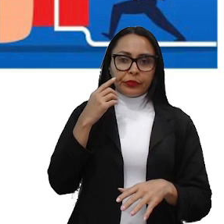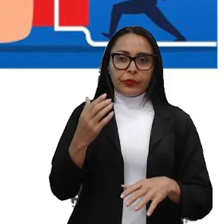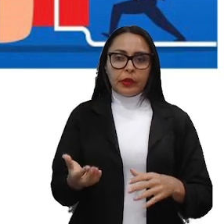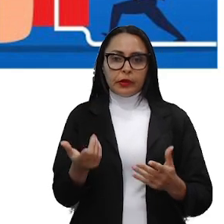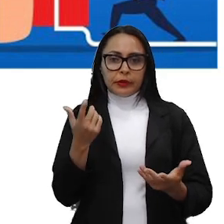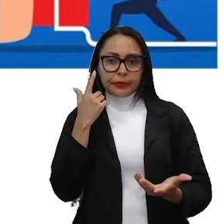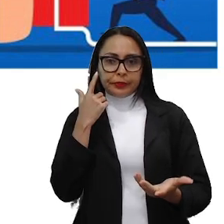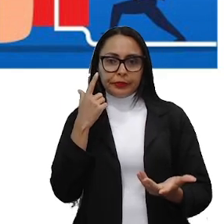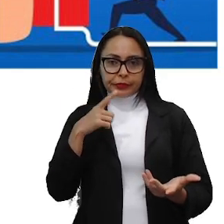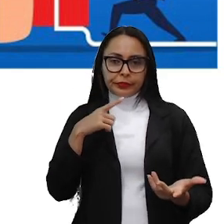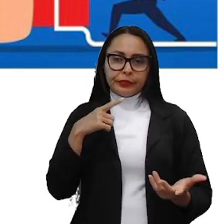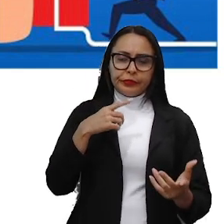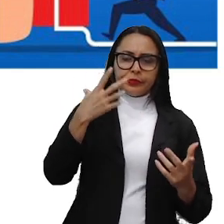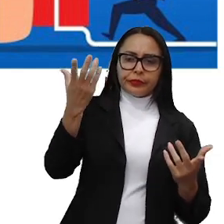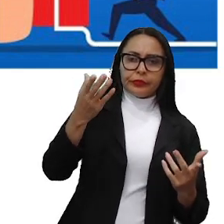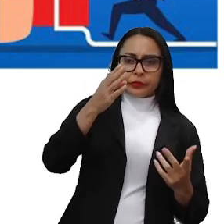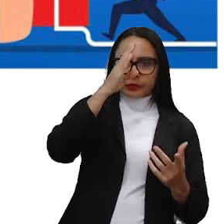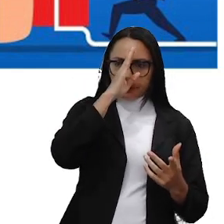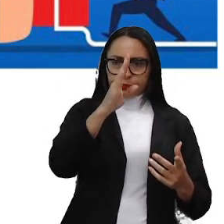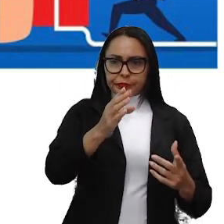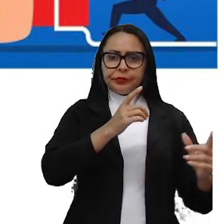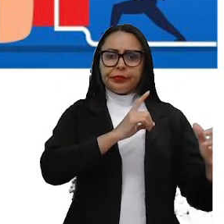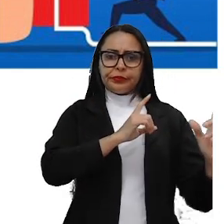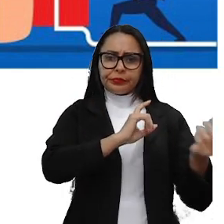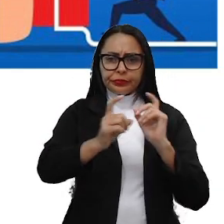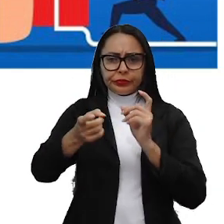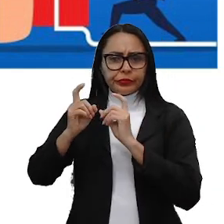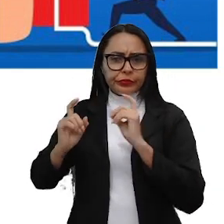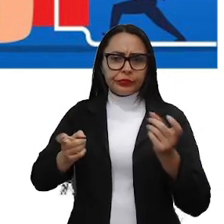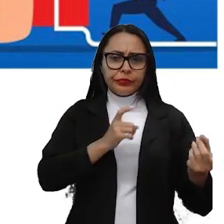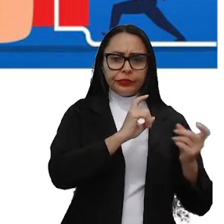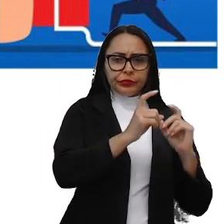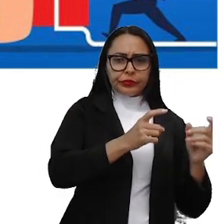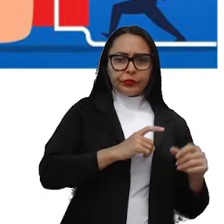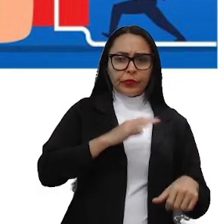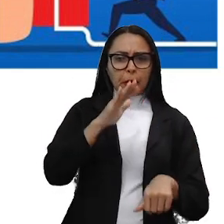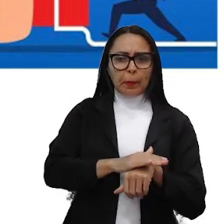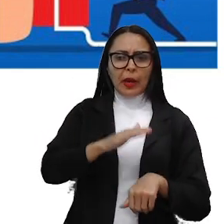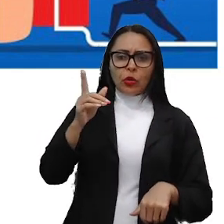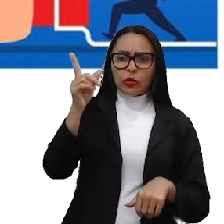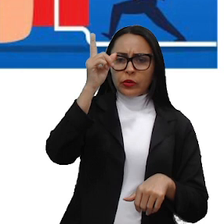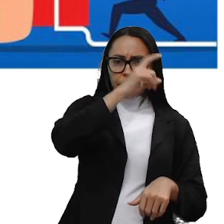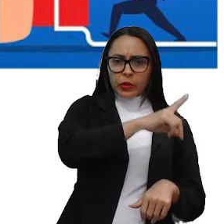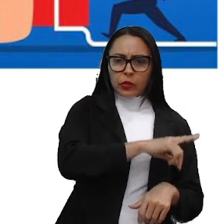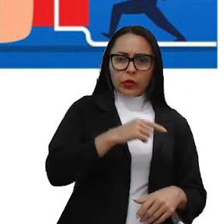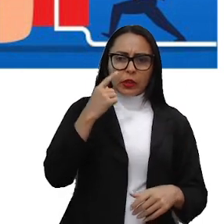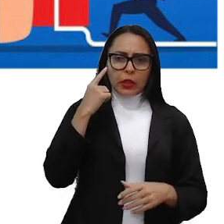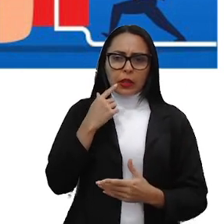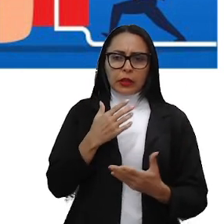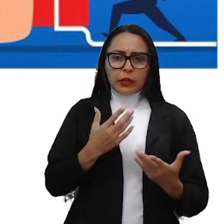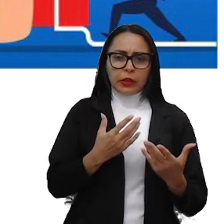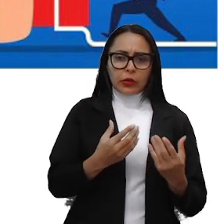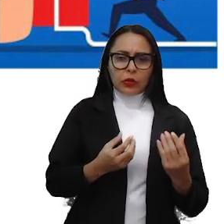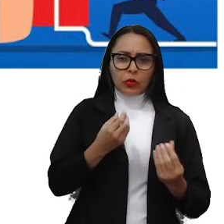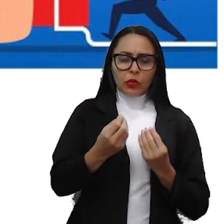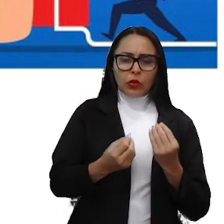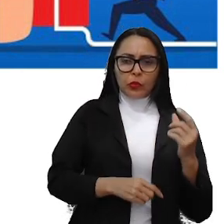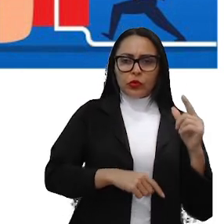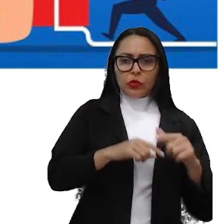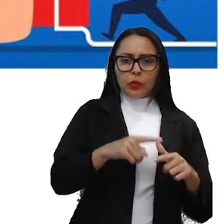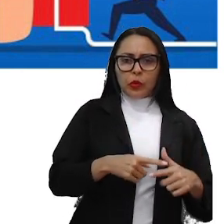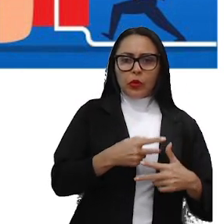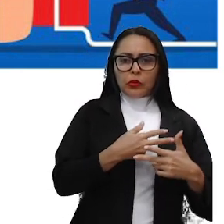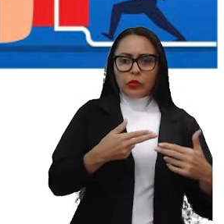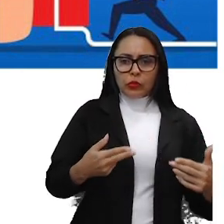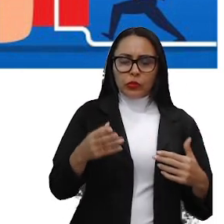alimenta os principais debates sobre as maiores dificuldades para o escoamento da produção dos produtos produzidos